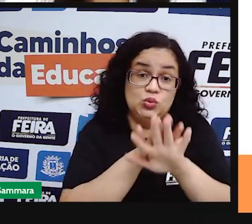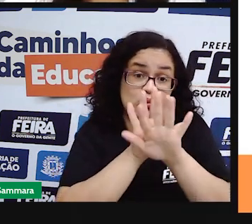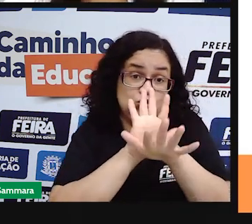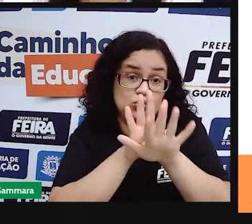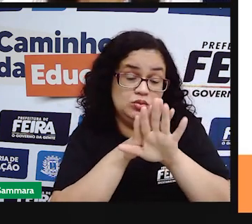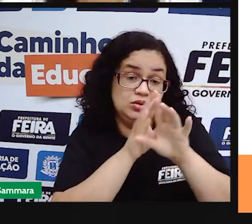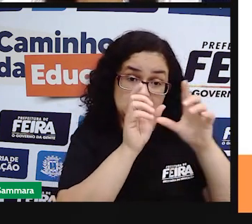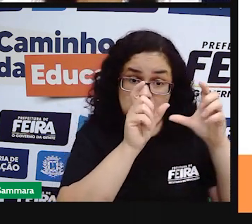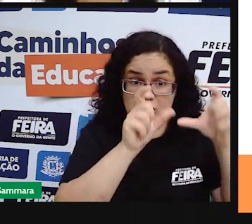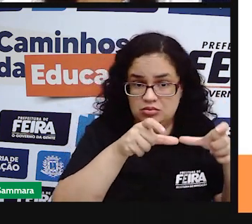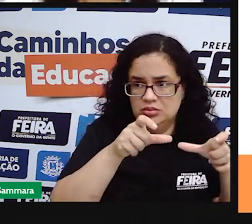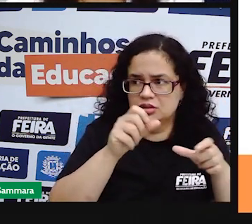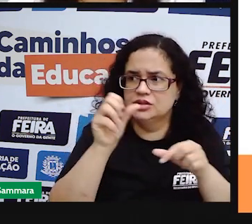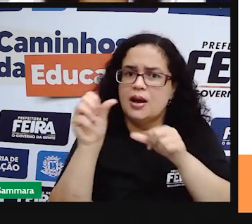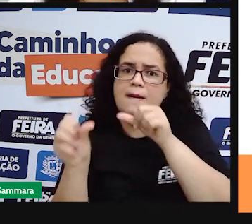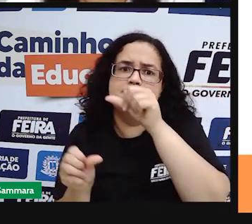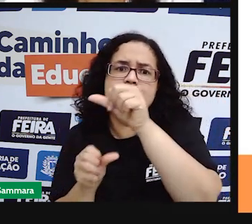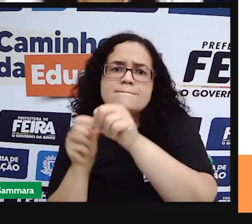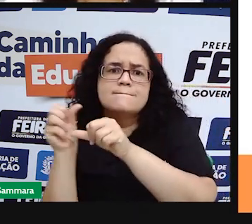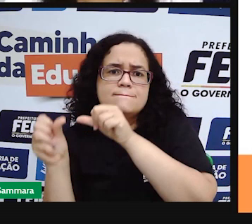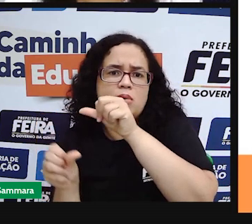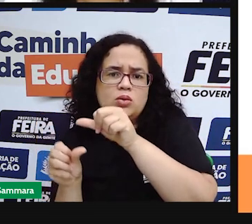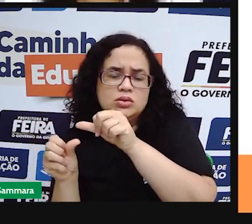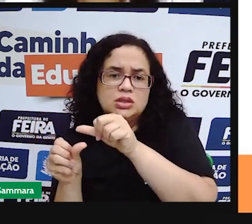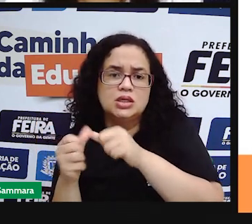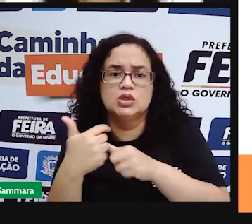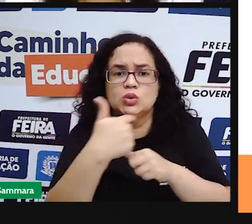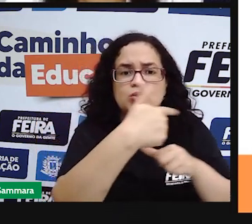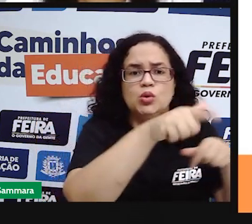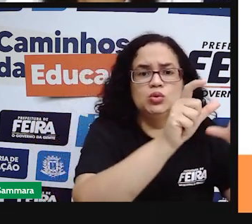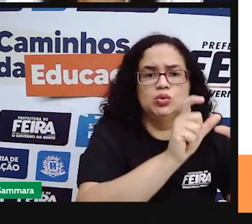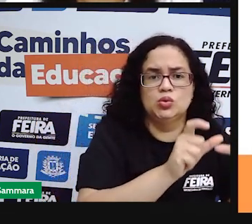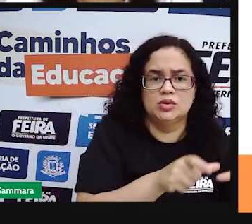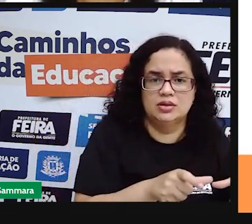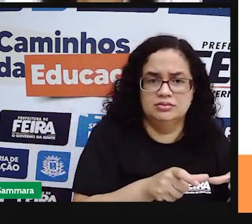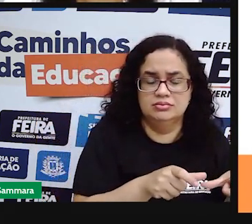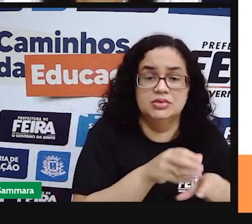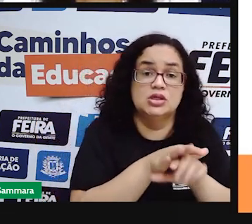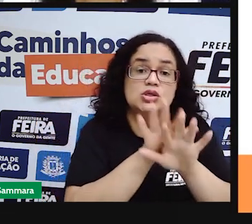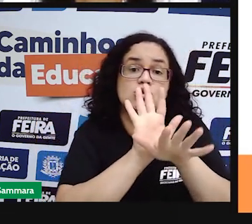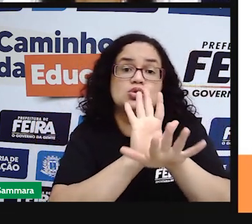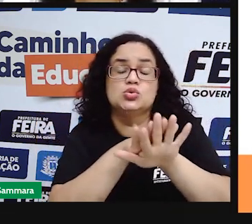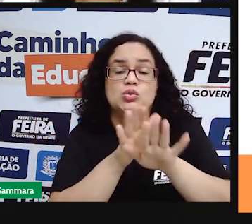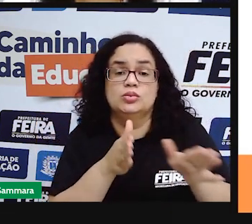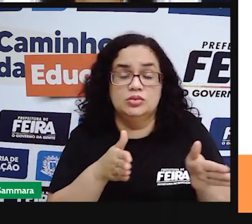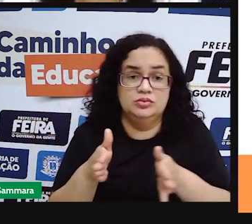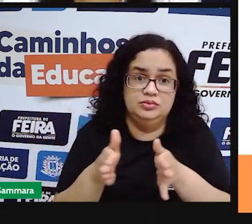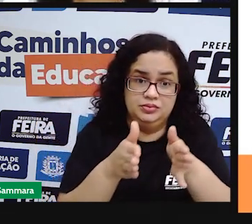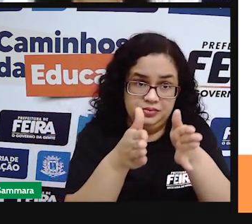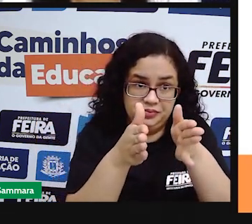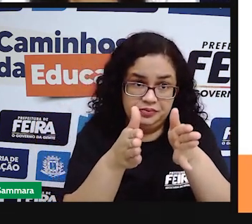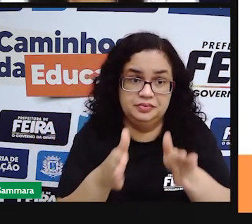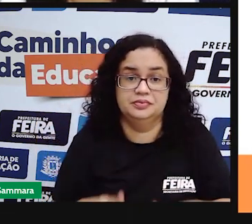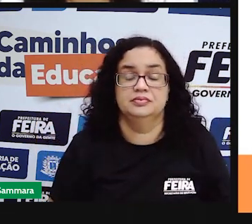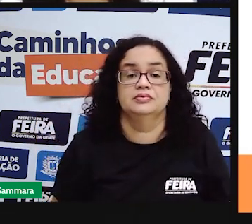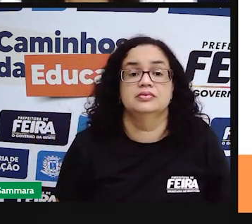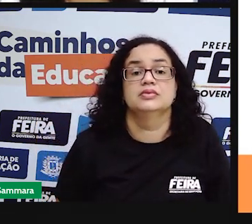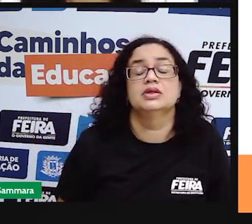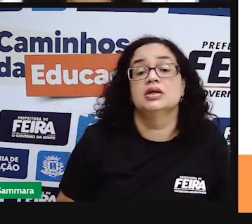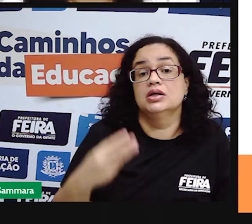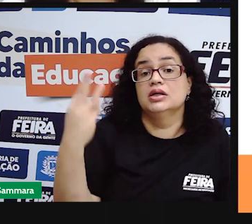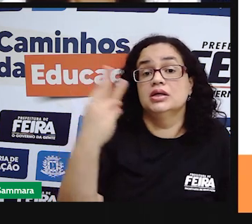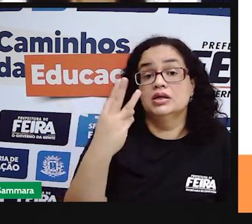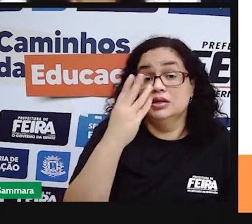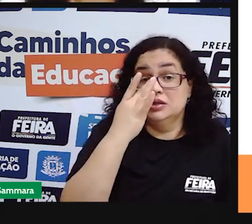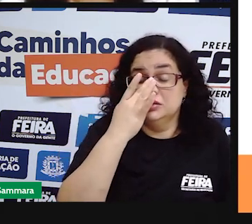lugar, no segundo momento a sombra já mudou sua direção, seu espaço ocupado, e no terceiro